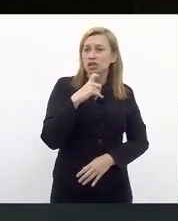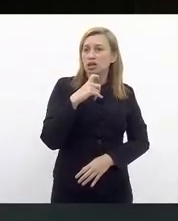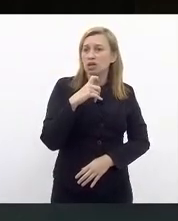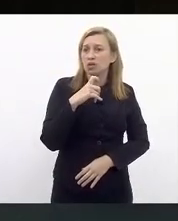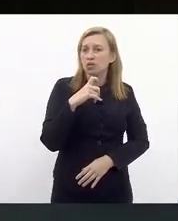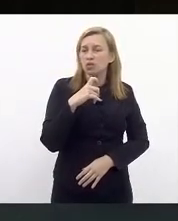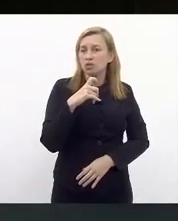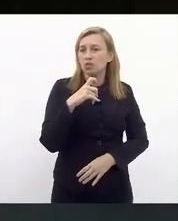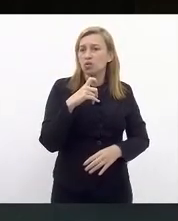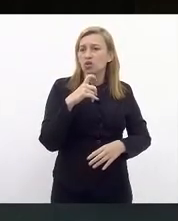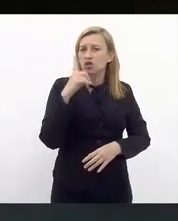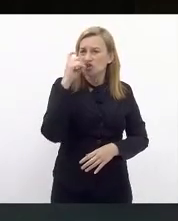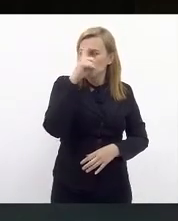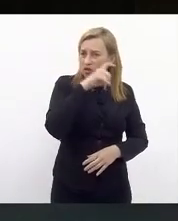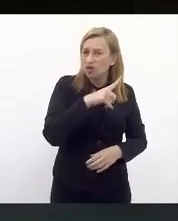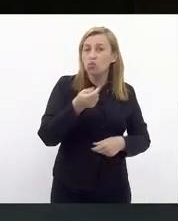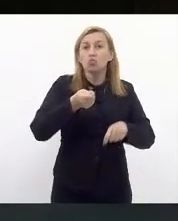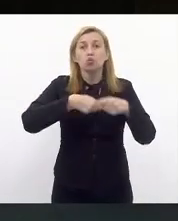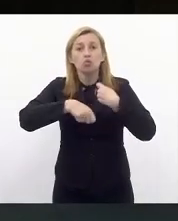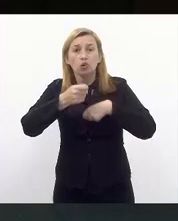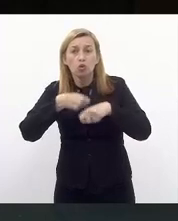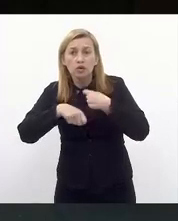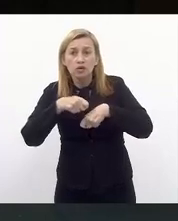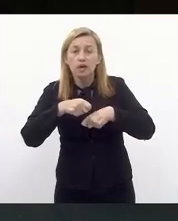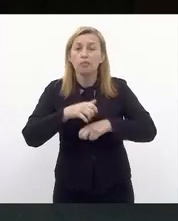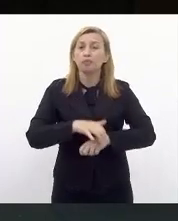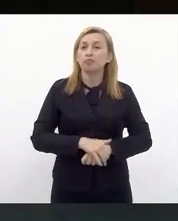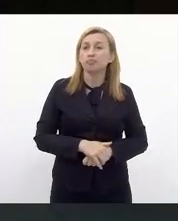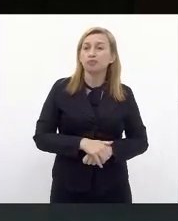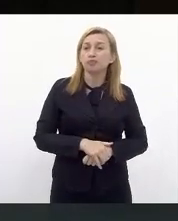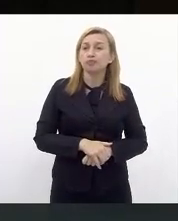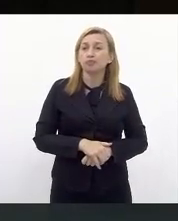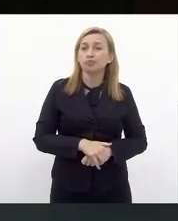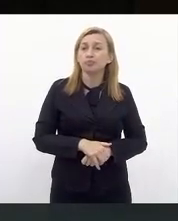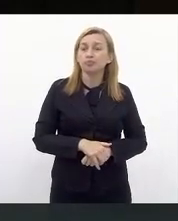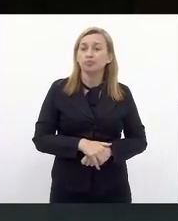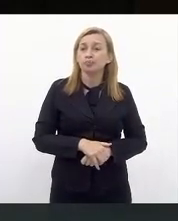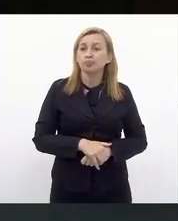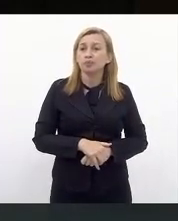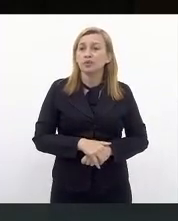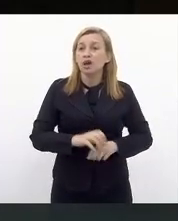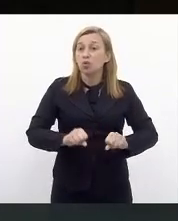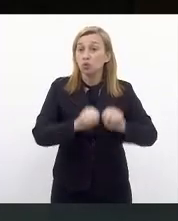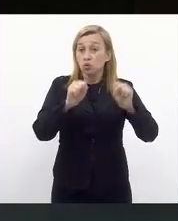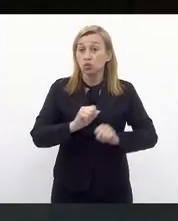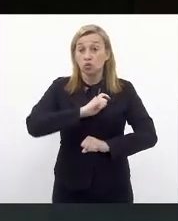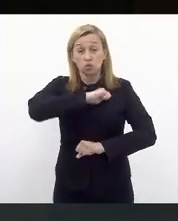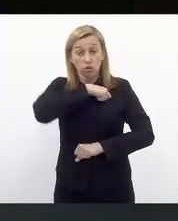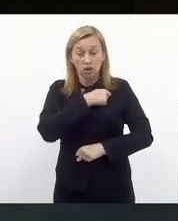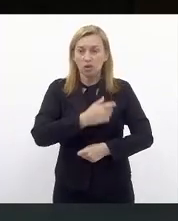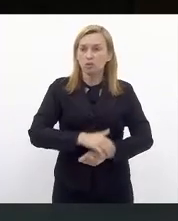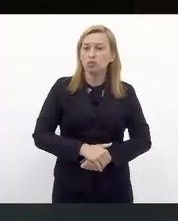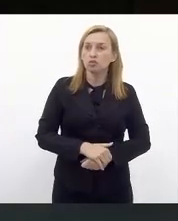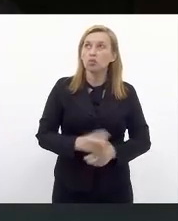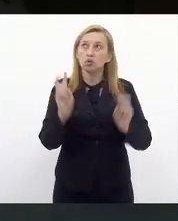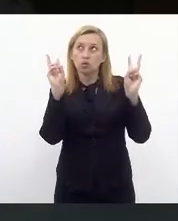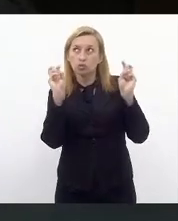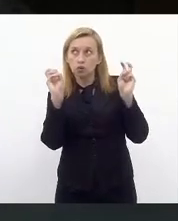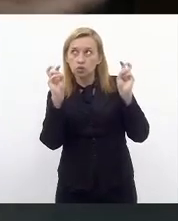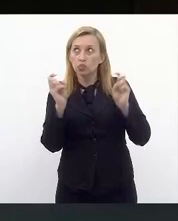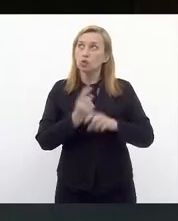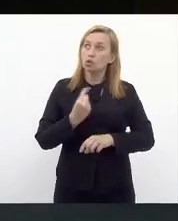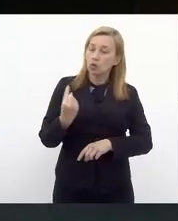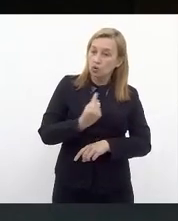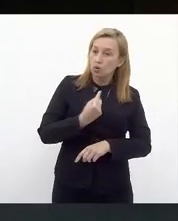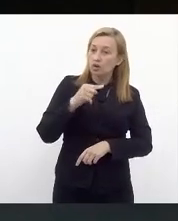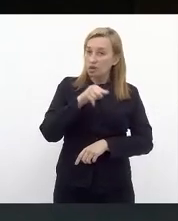um complicador negociar com o regime de recuperação as questões que